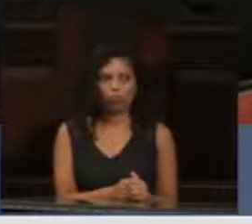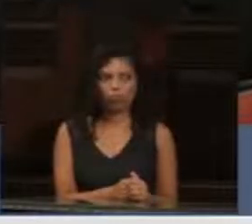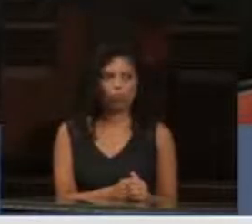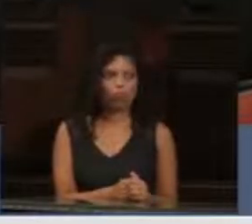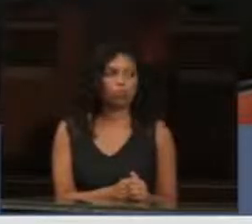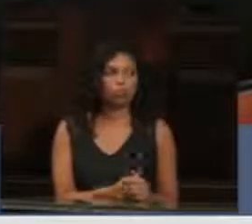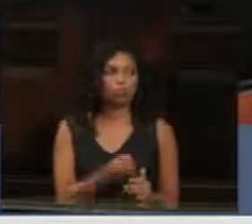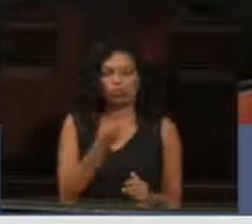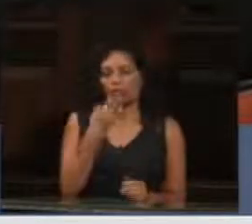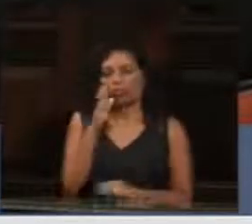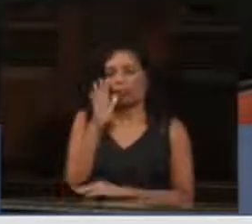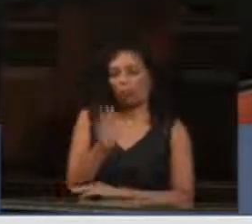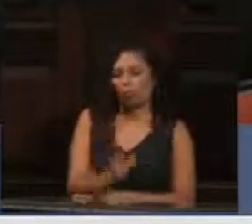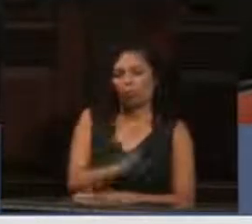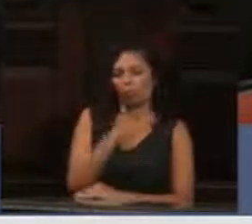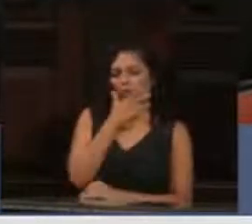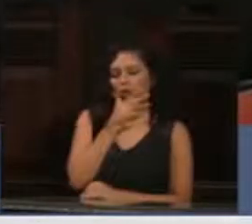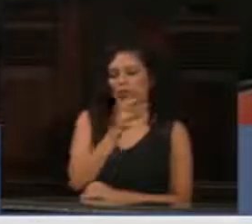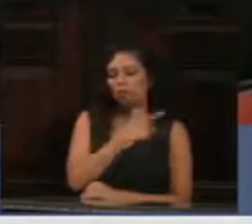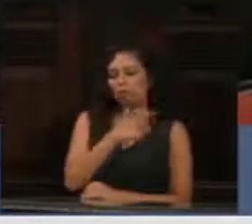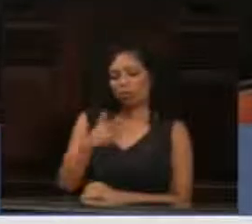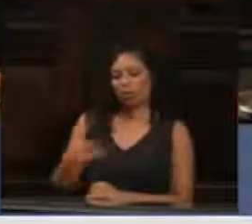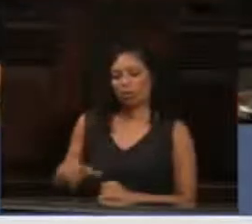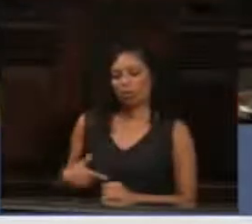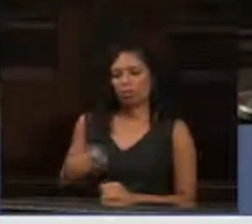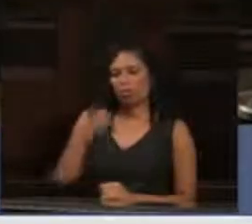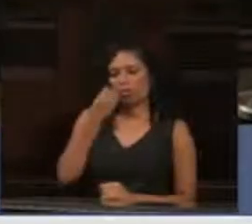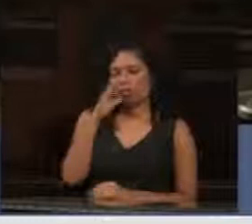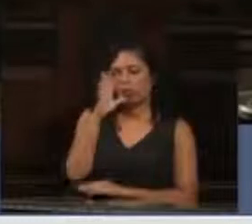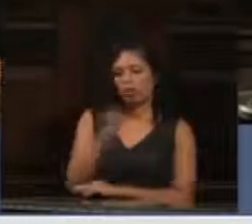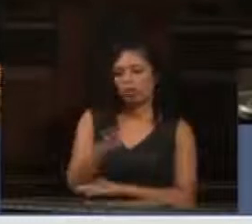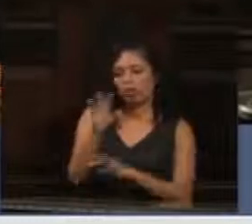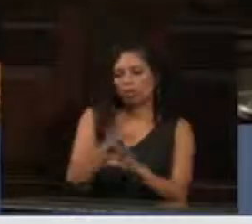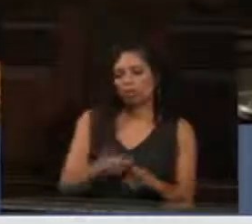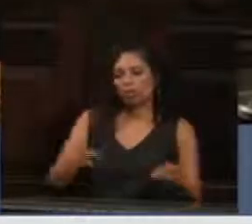Boa tarde, senhor presidente. Boa tarde a todos presentes.